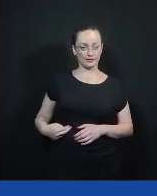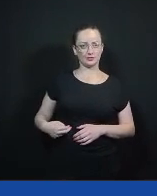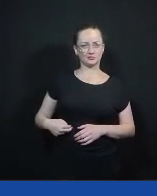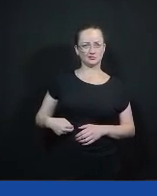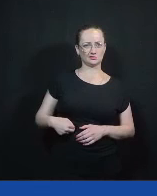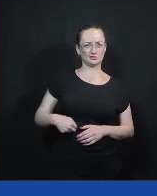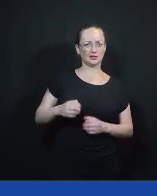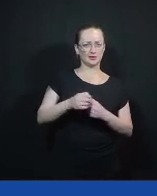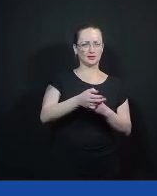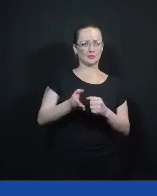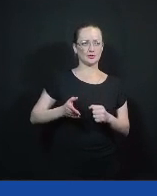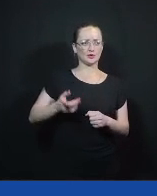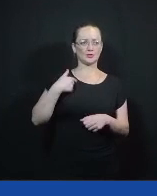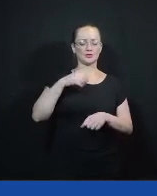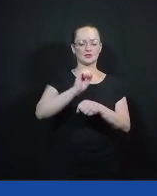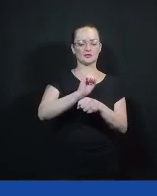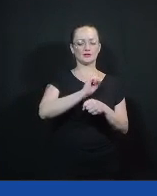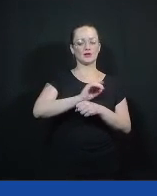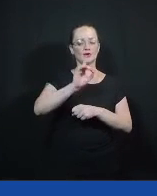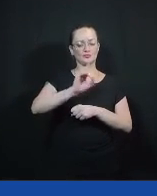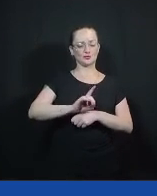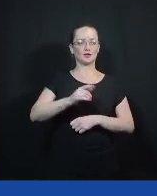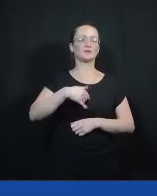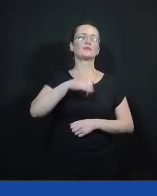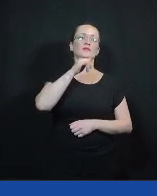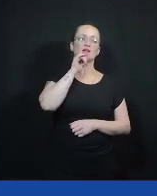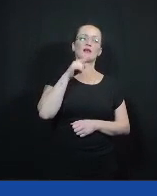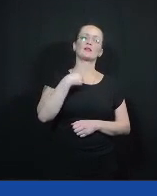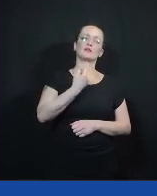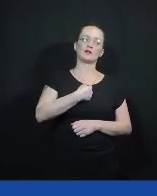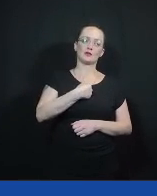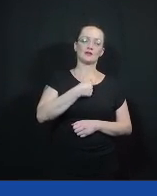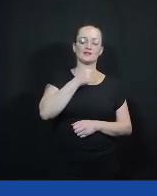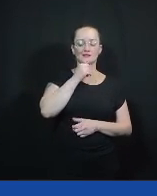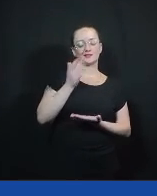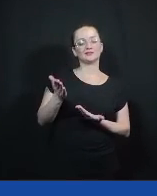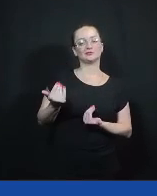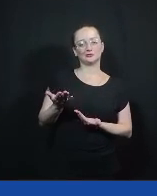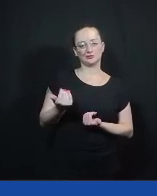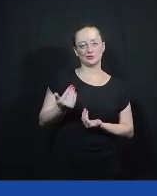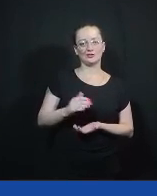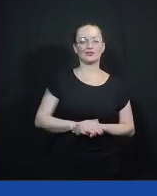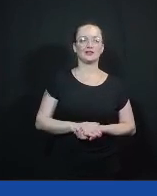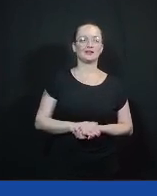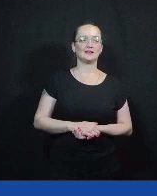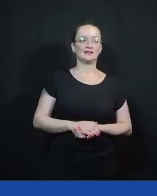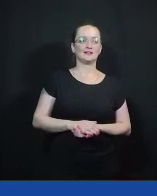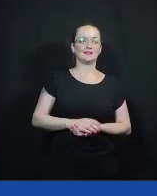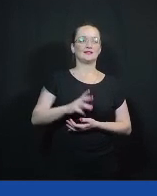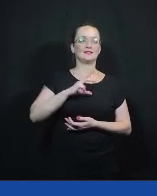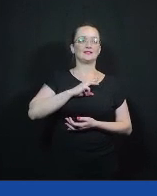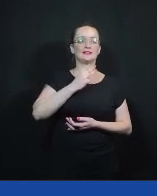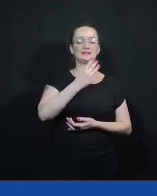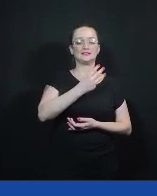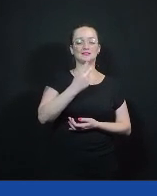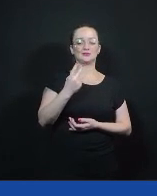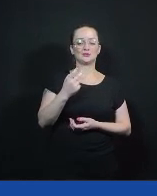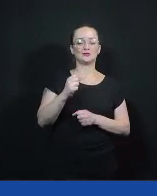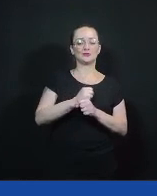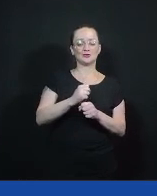e democráticos de um Estado de Direito, que ainda o nosso ainda é muito jovem, ainda temos 32